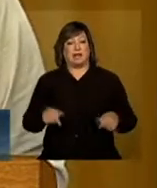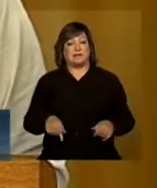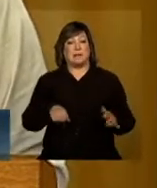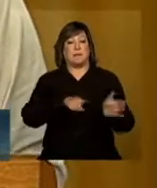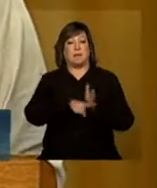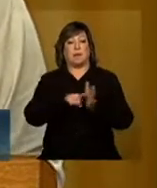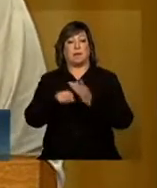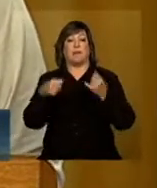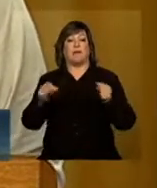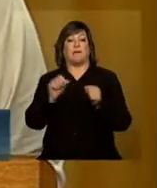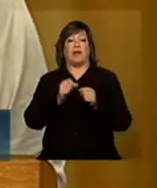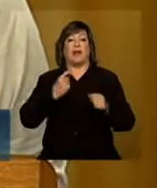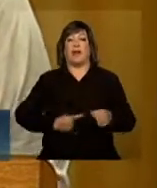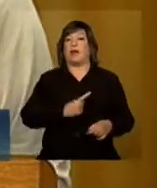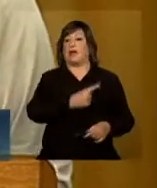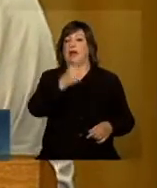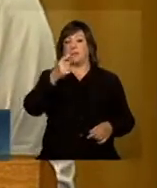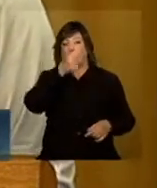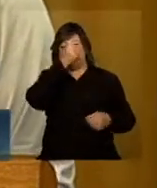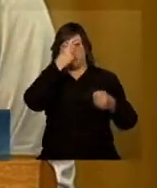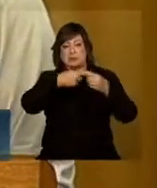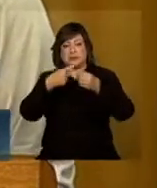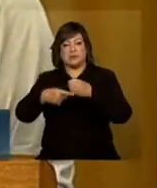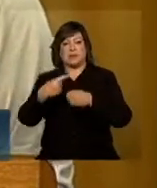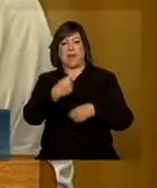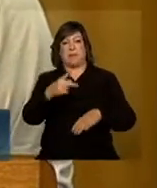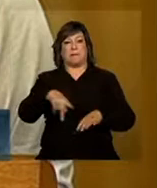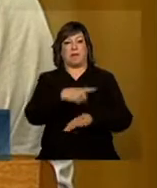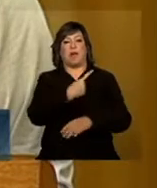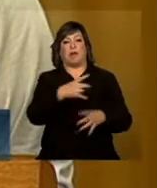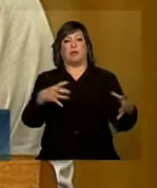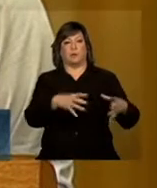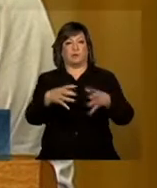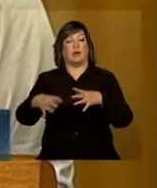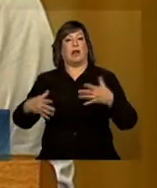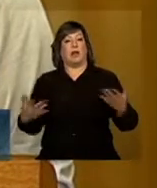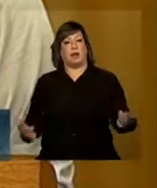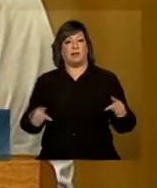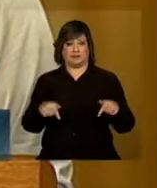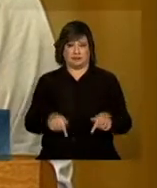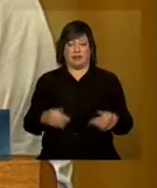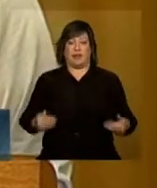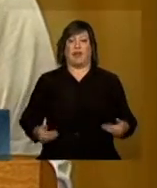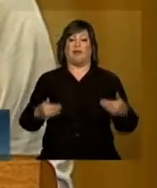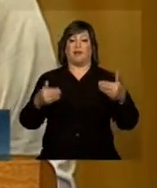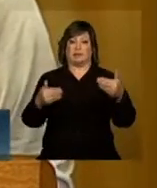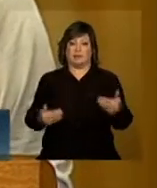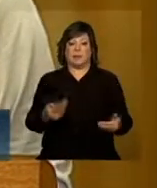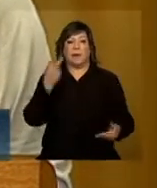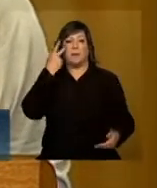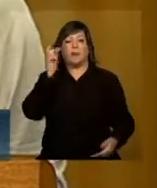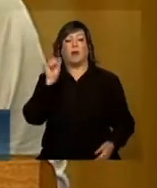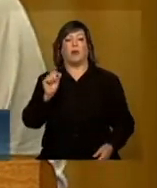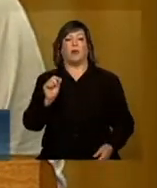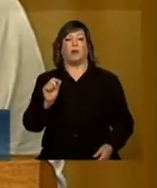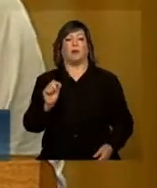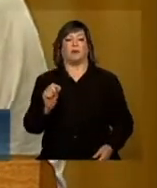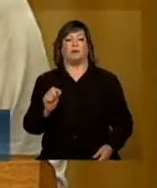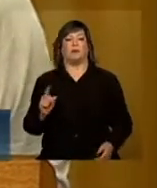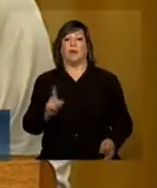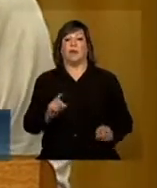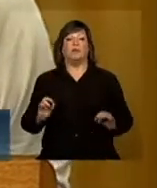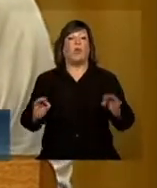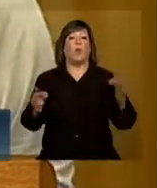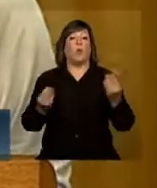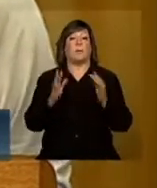país, em cada município e em cada comunidade. E assim avançamos para que não toda, mas